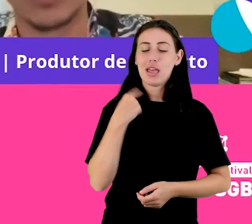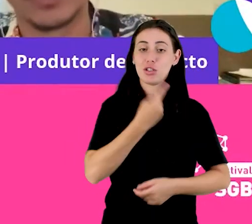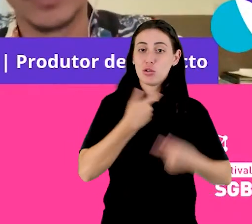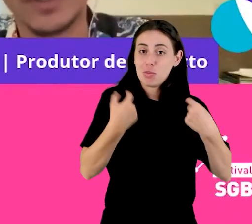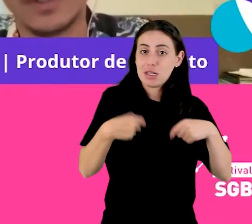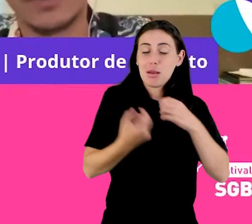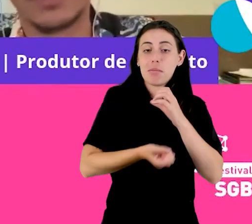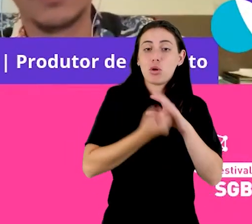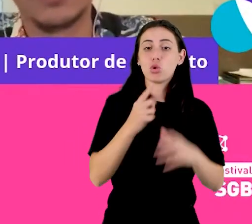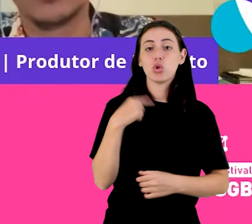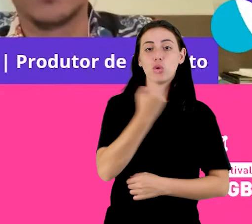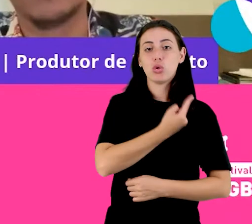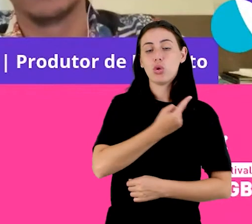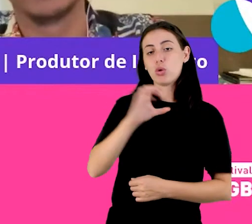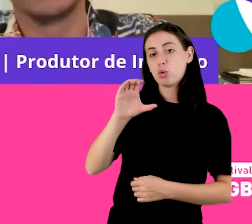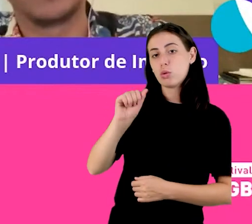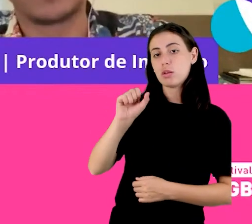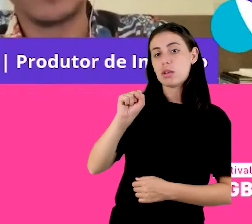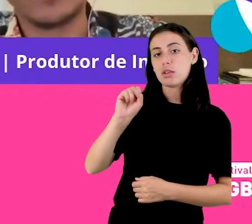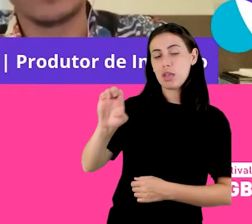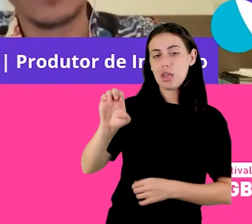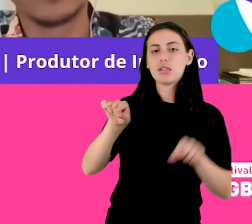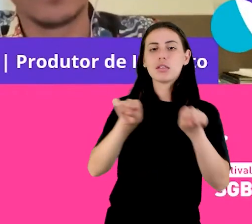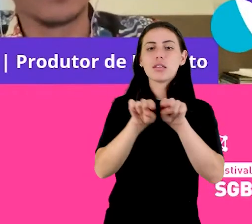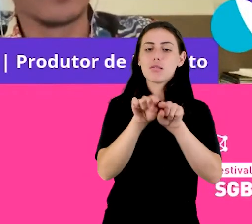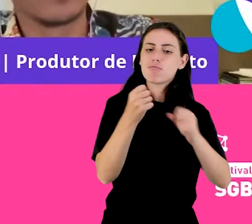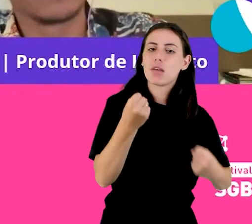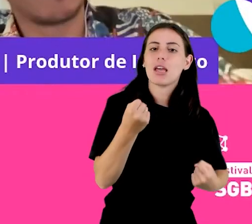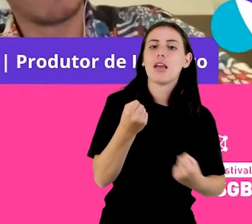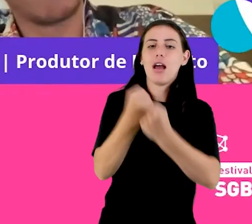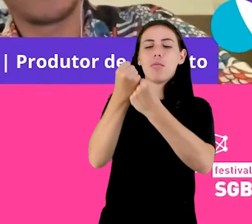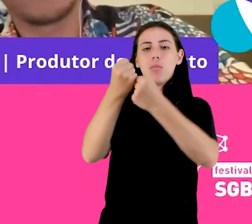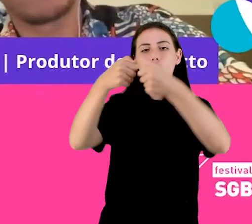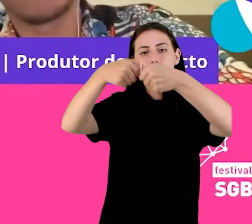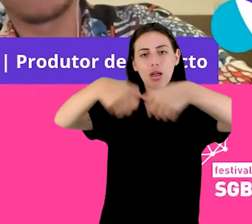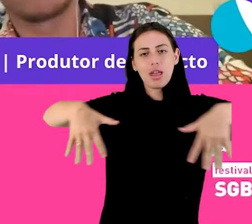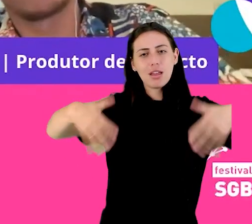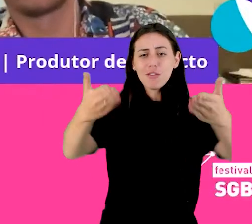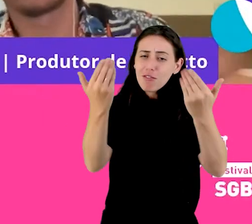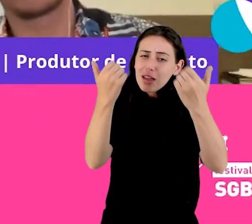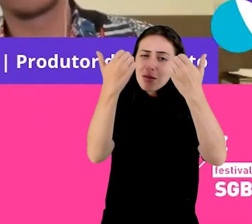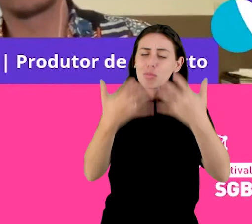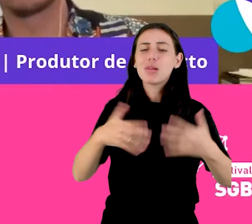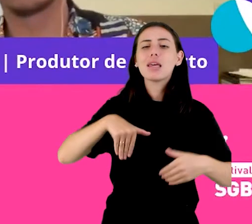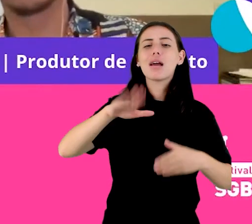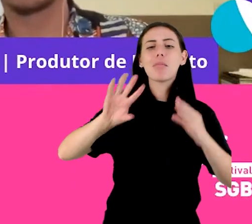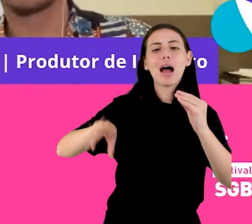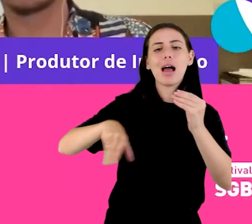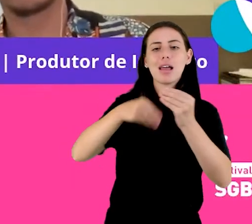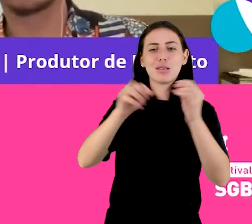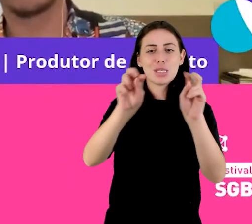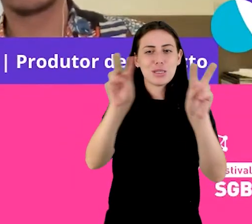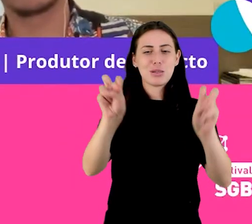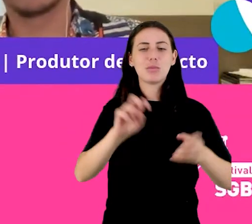e para tudo. Então, não só para filmes, né? E é um beabá, é uma forma tão gostosa de ler e um compartilhamento